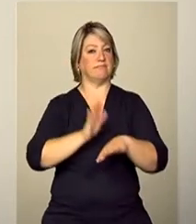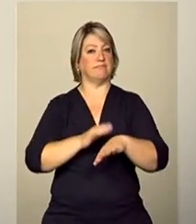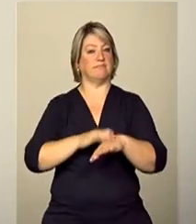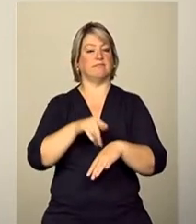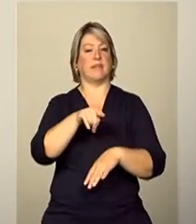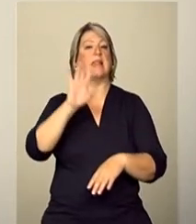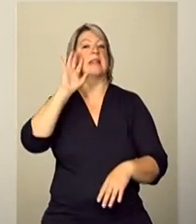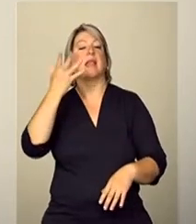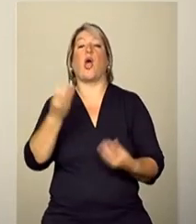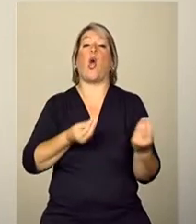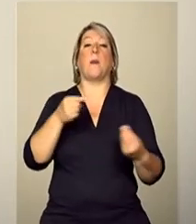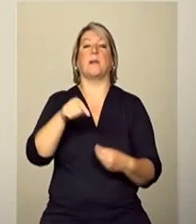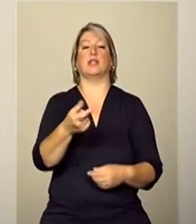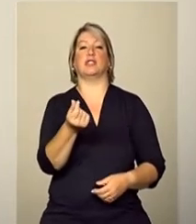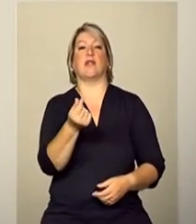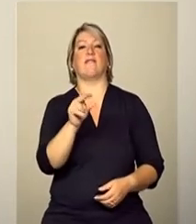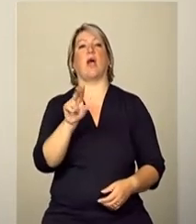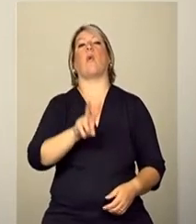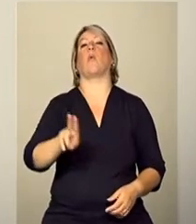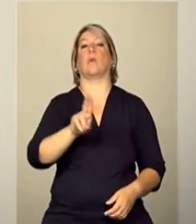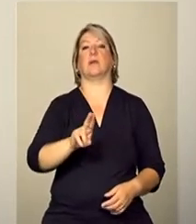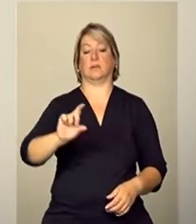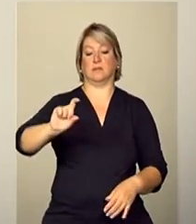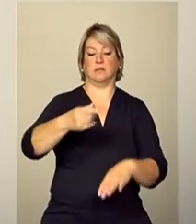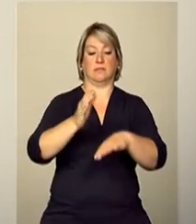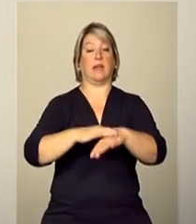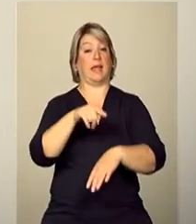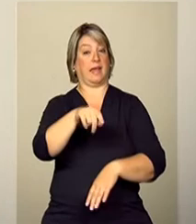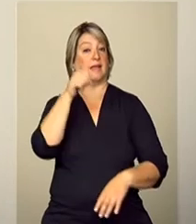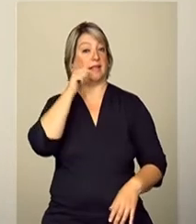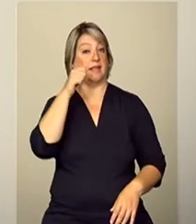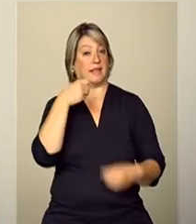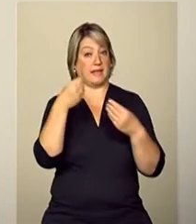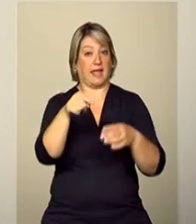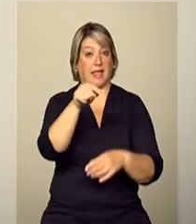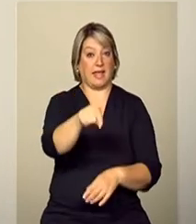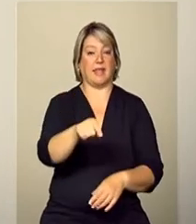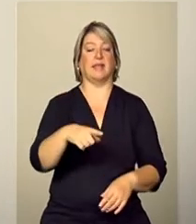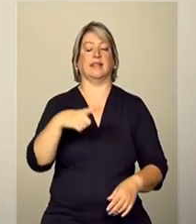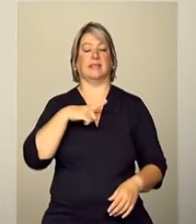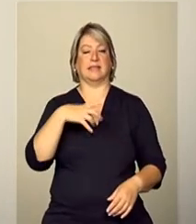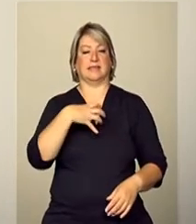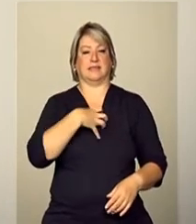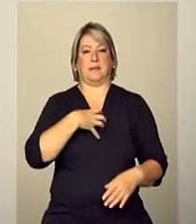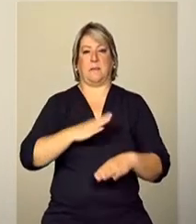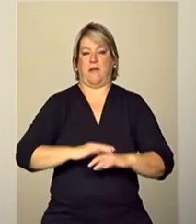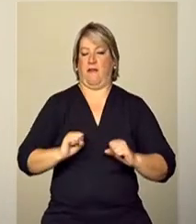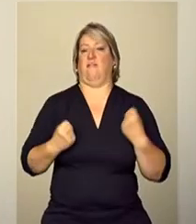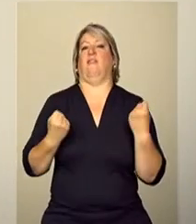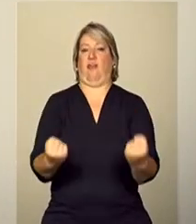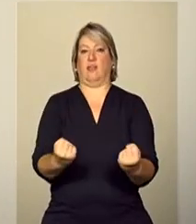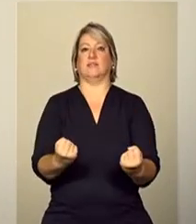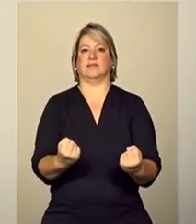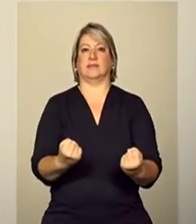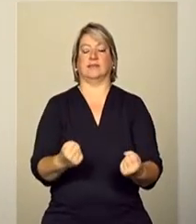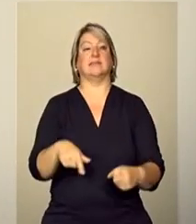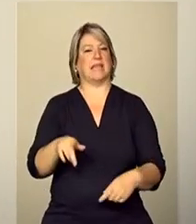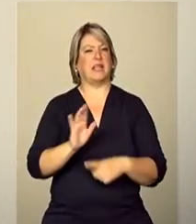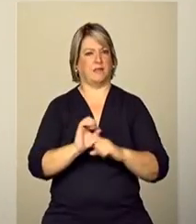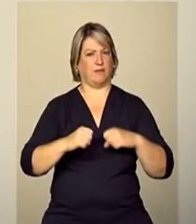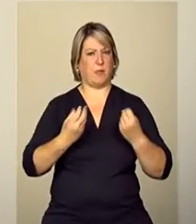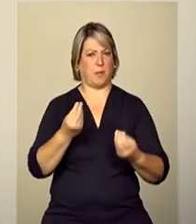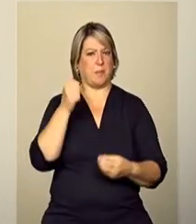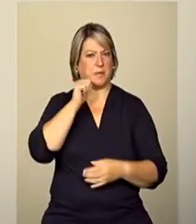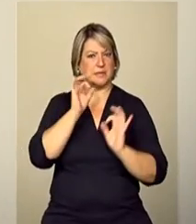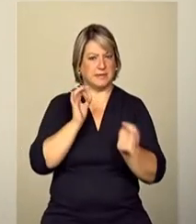elas que decidem como esse dinheiro vai ser gasto e isso acaba dando a elas muito mais força e se fortalece